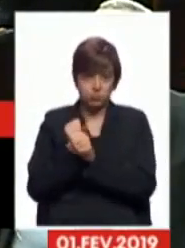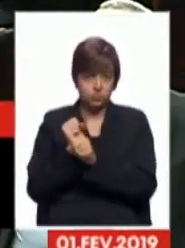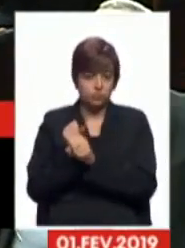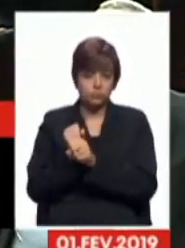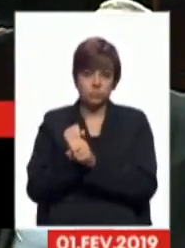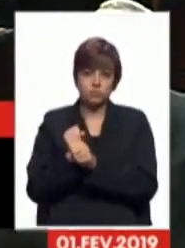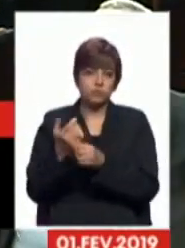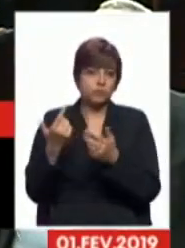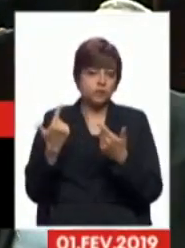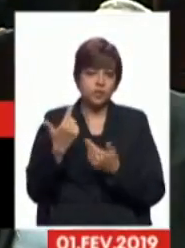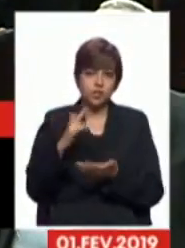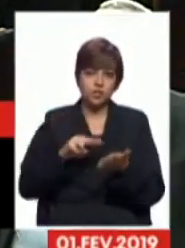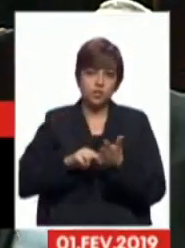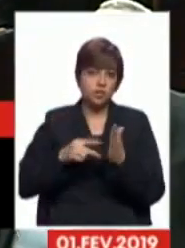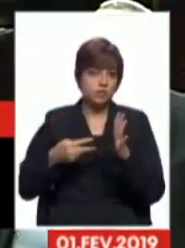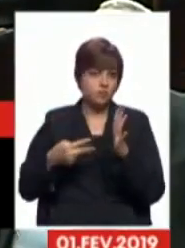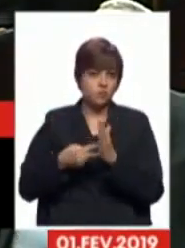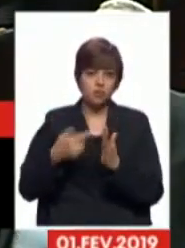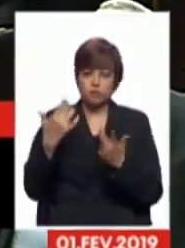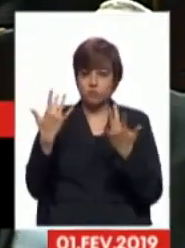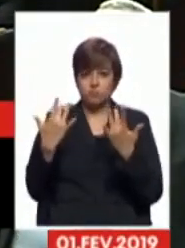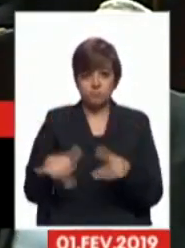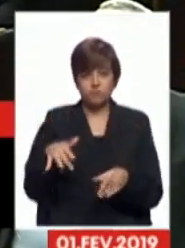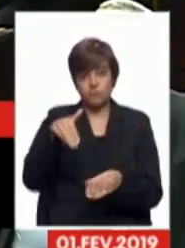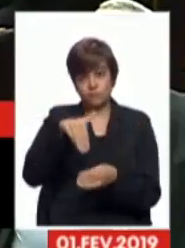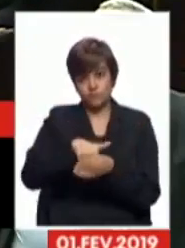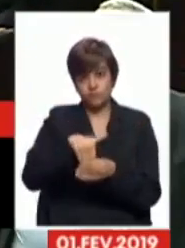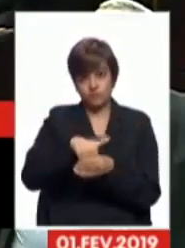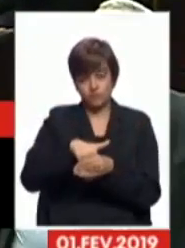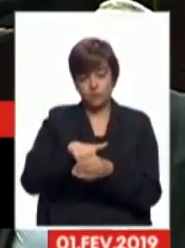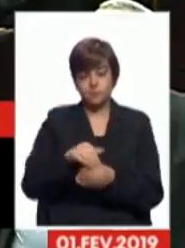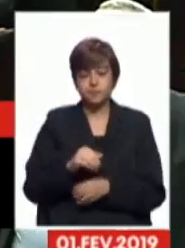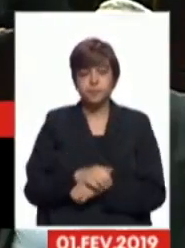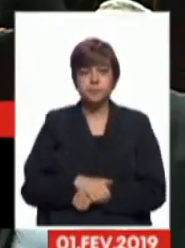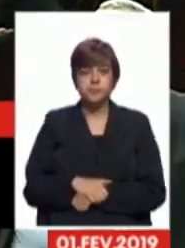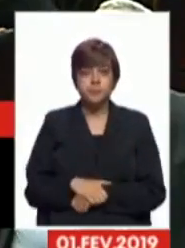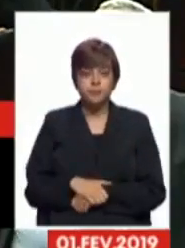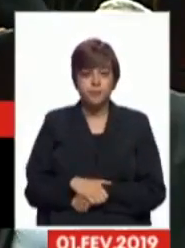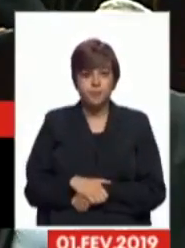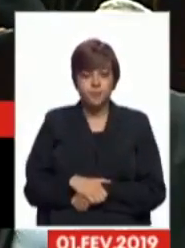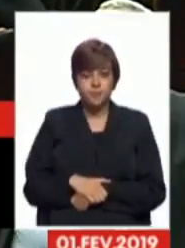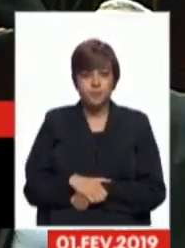apenas abstenções, não são considerados votos em branco.